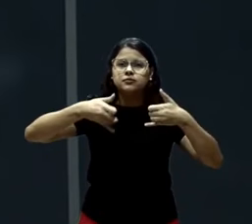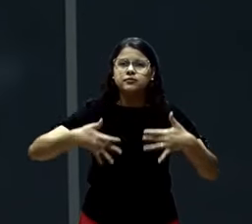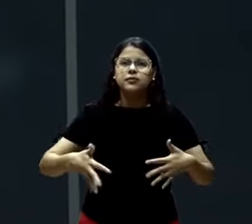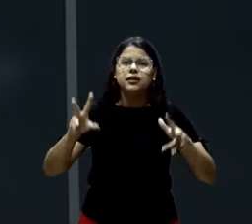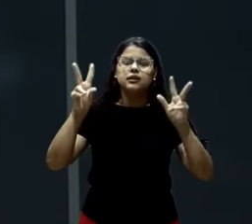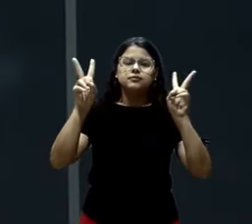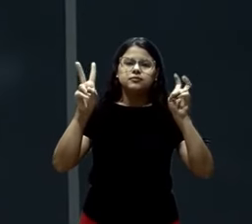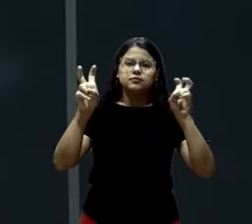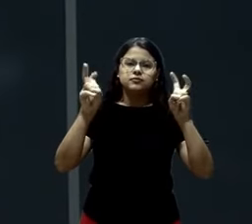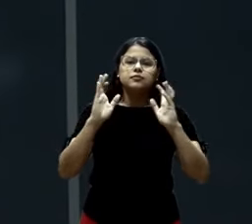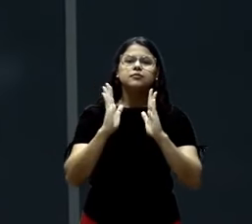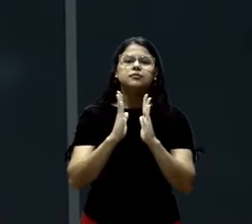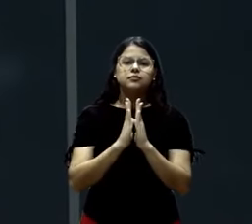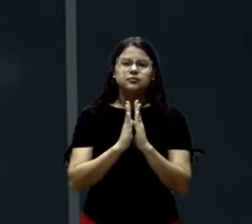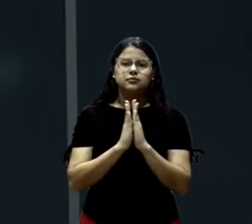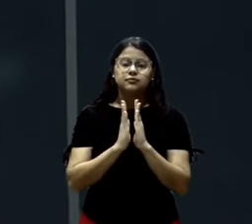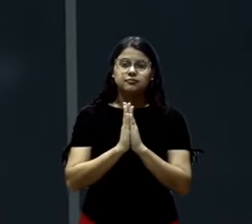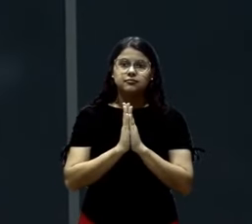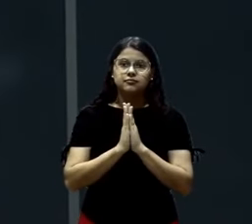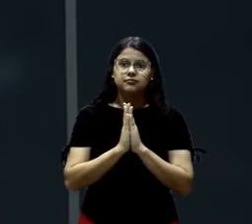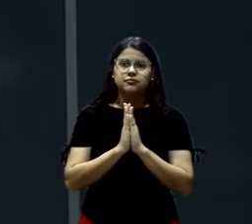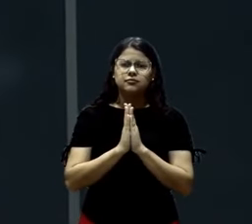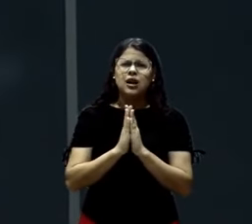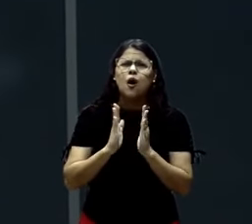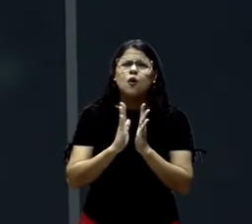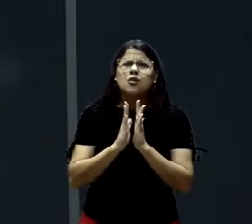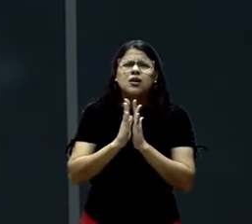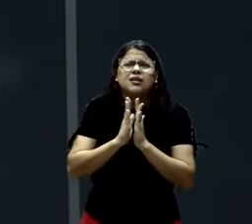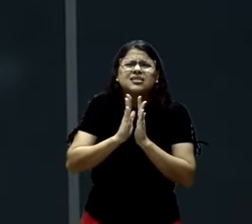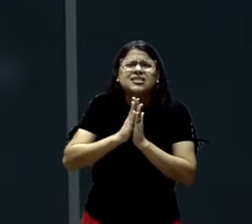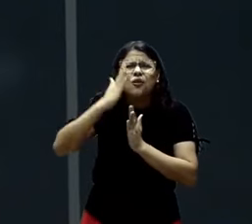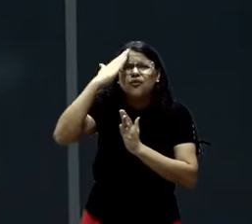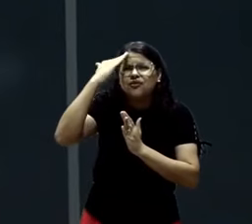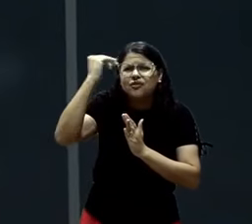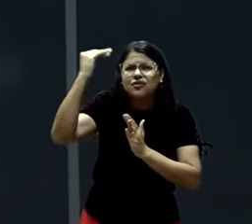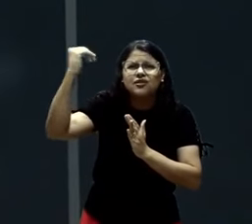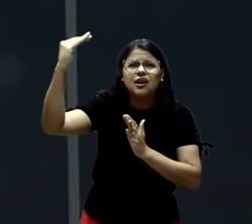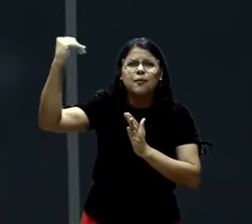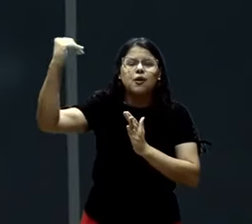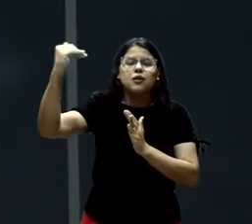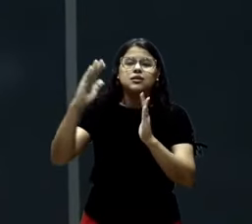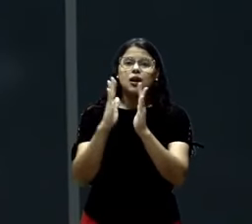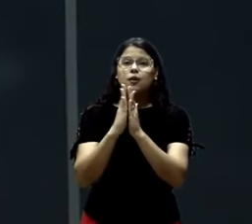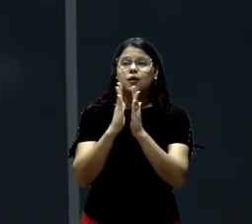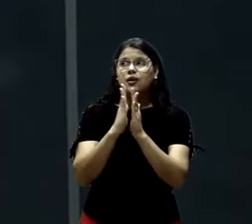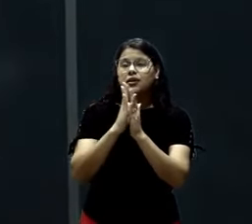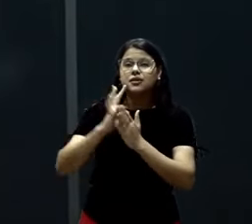oração. A oração mais famosa da Bíblia, a oração do Pai Nosso.